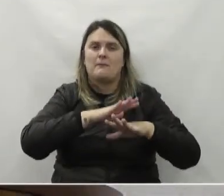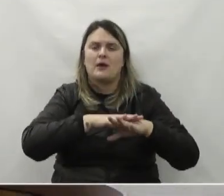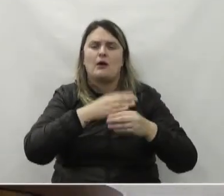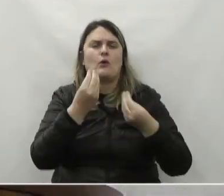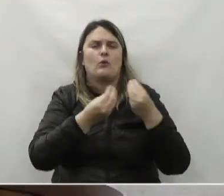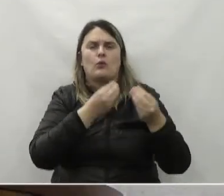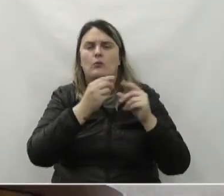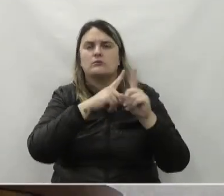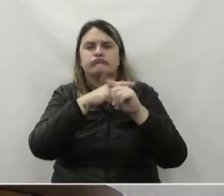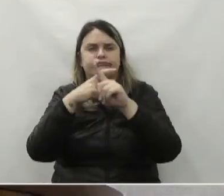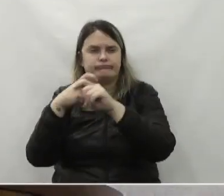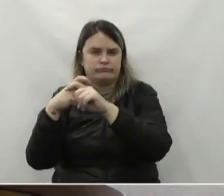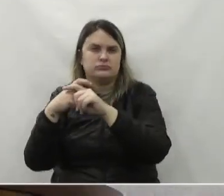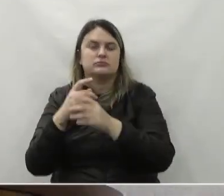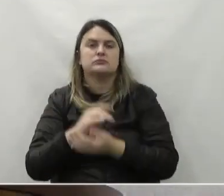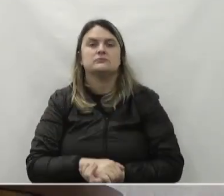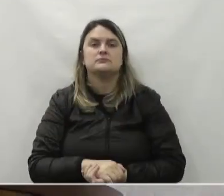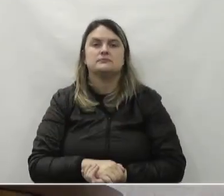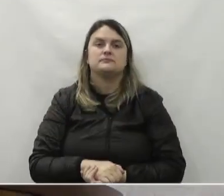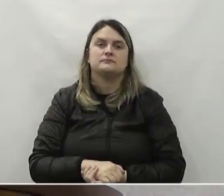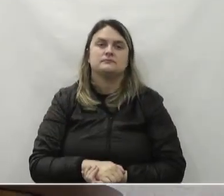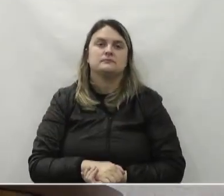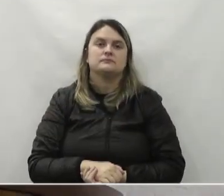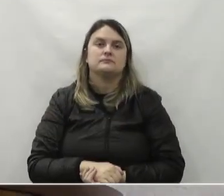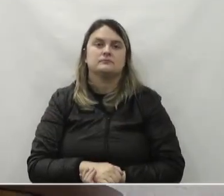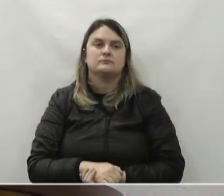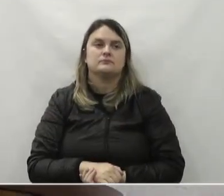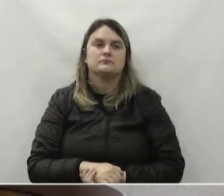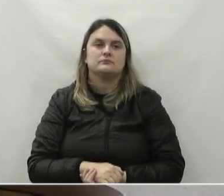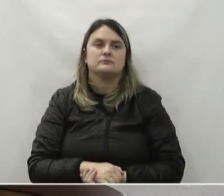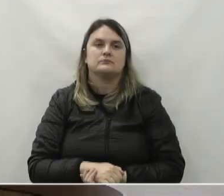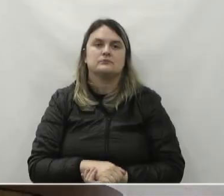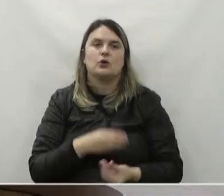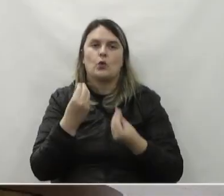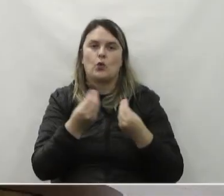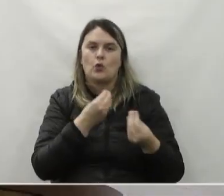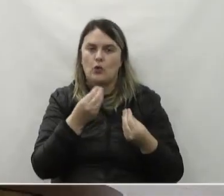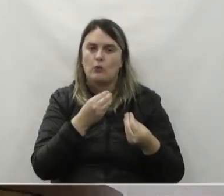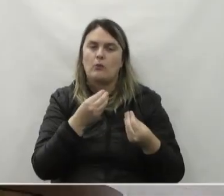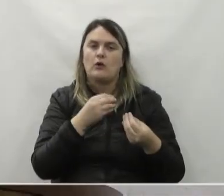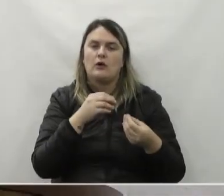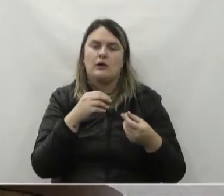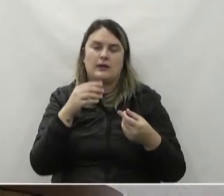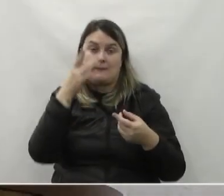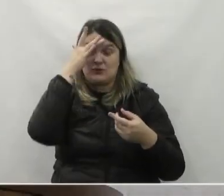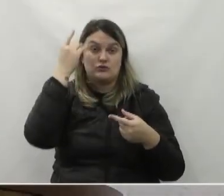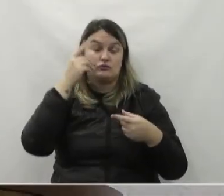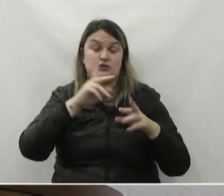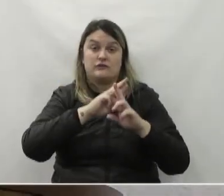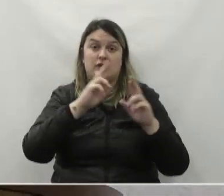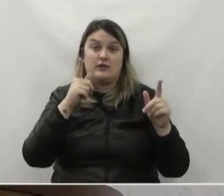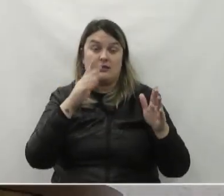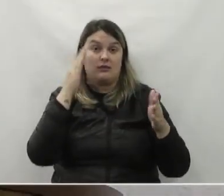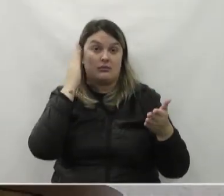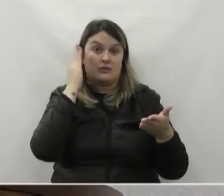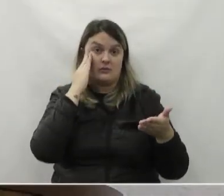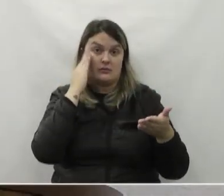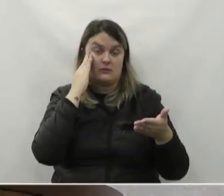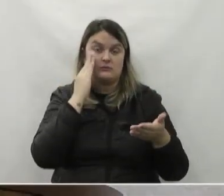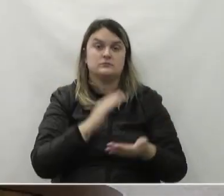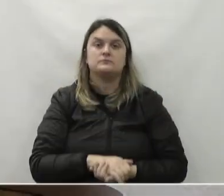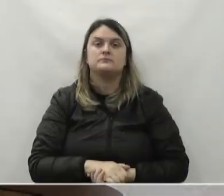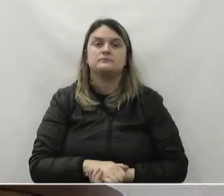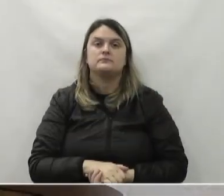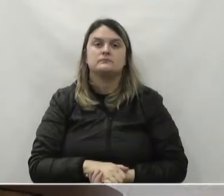de correção, tá? Que a gente foi esse daí que foi a grande diferença, eu acho, de tudo aí